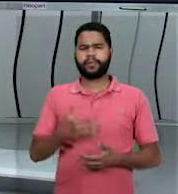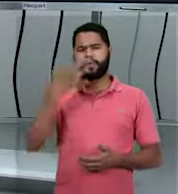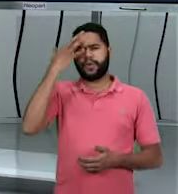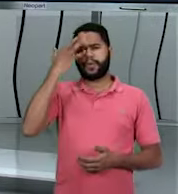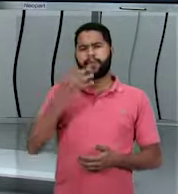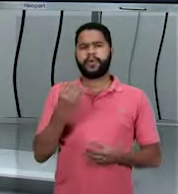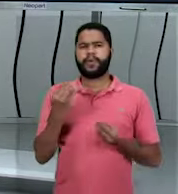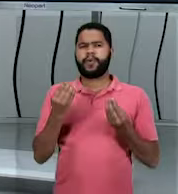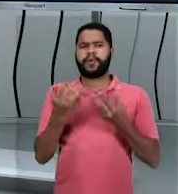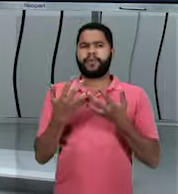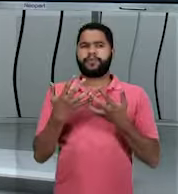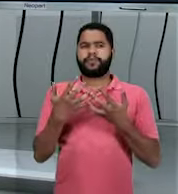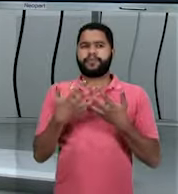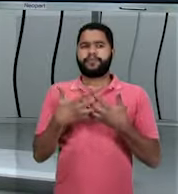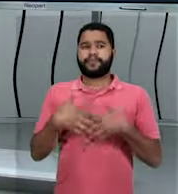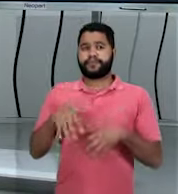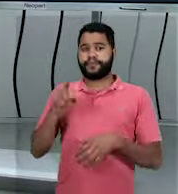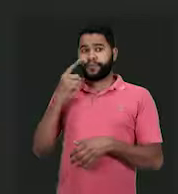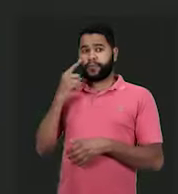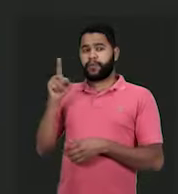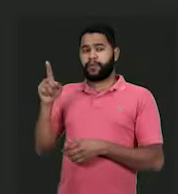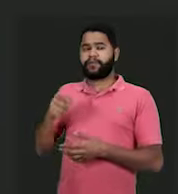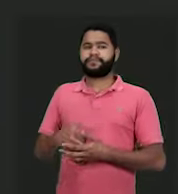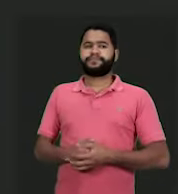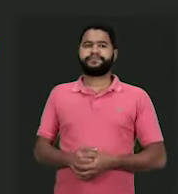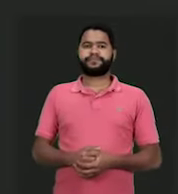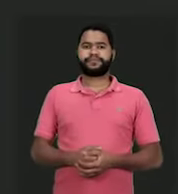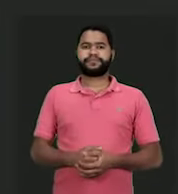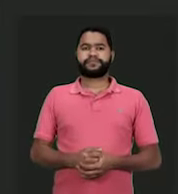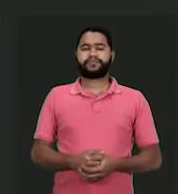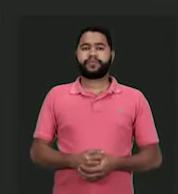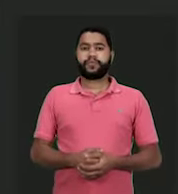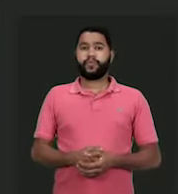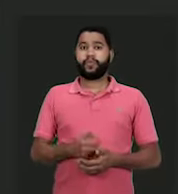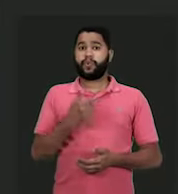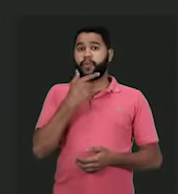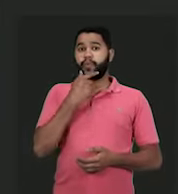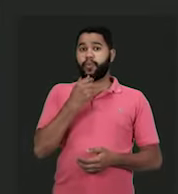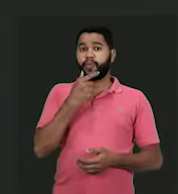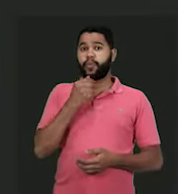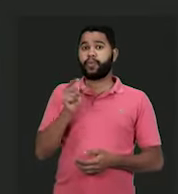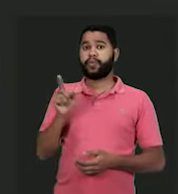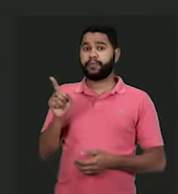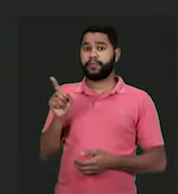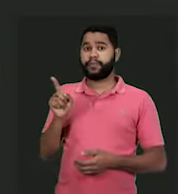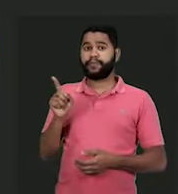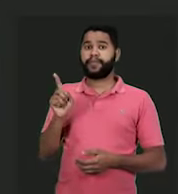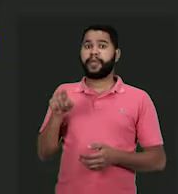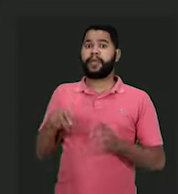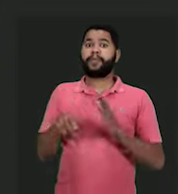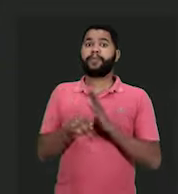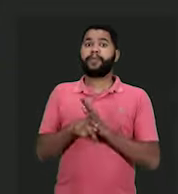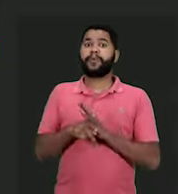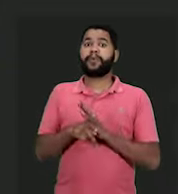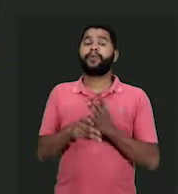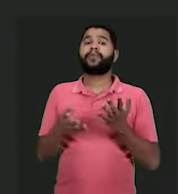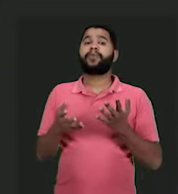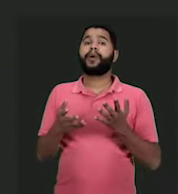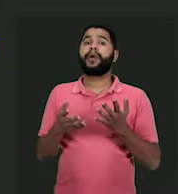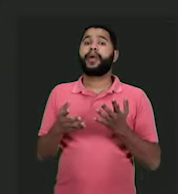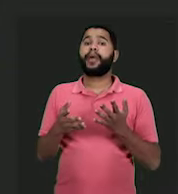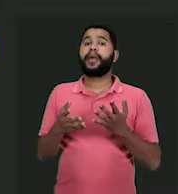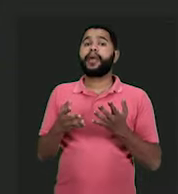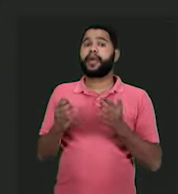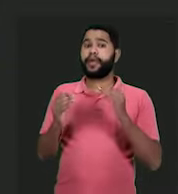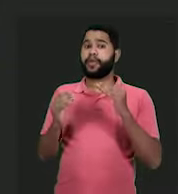funcionar a calvície. Olha que interessante. No homem, então, eu sei que ela vai ser uma doença dominante. Então, eu posso ter aqui